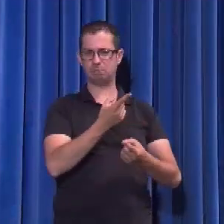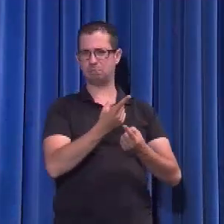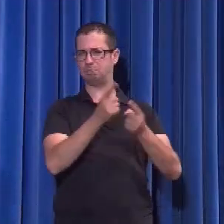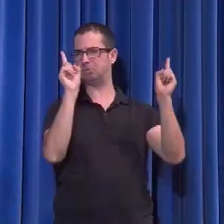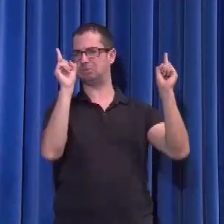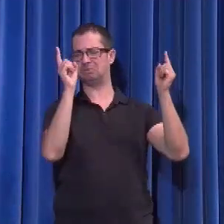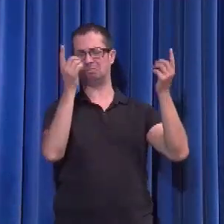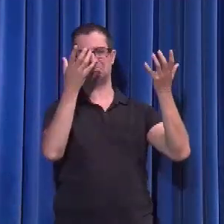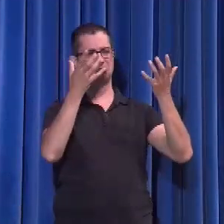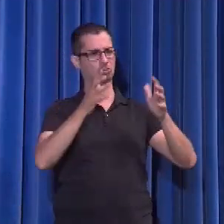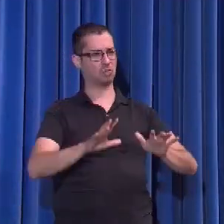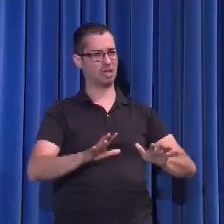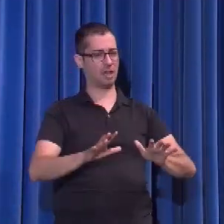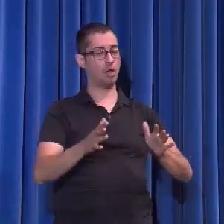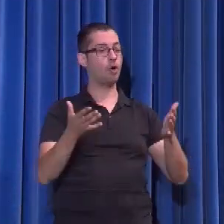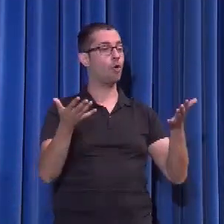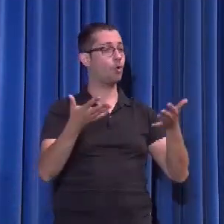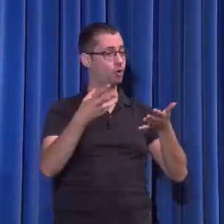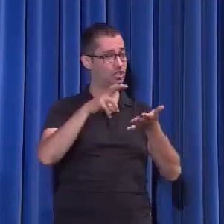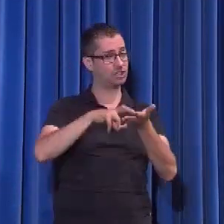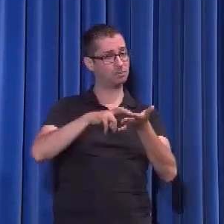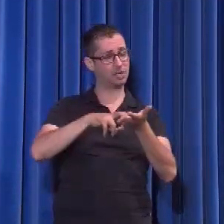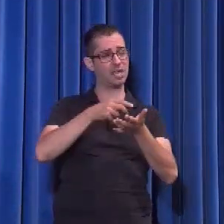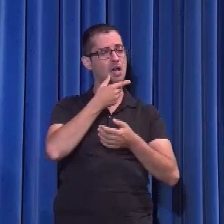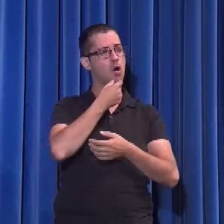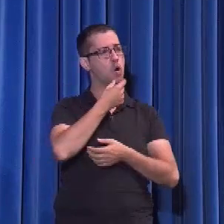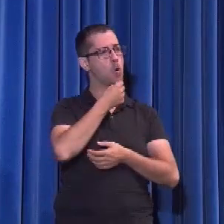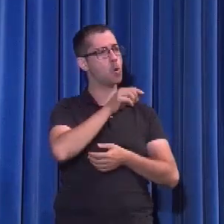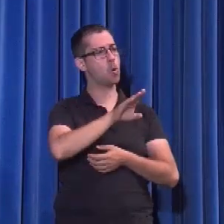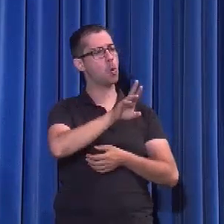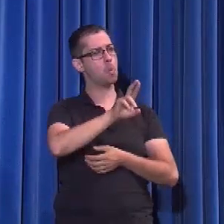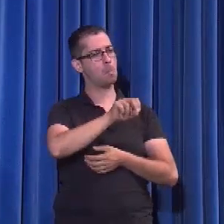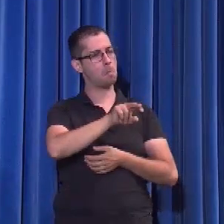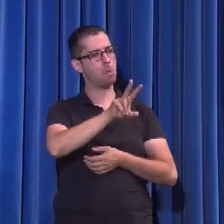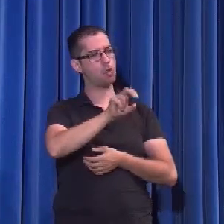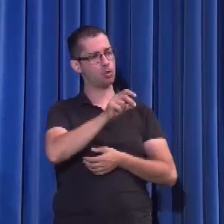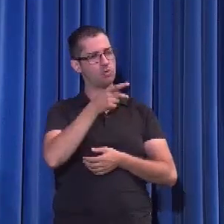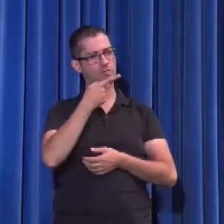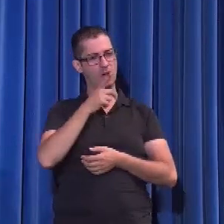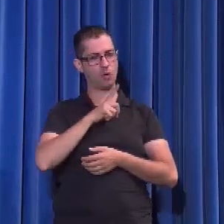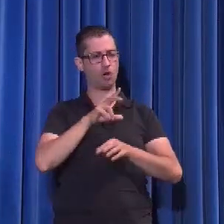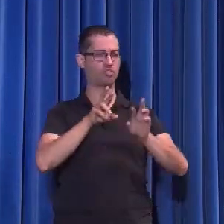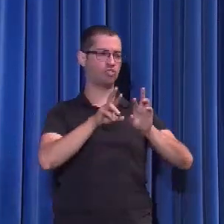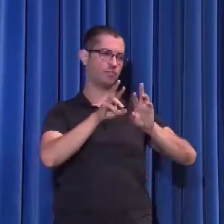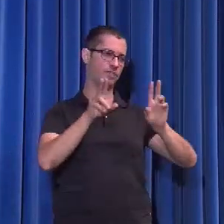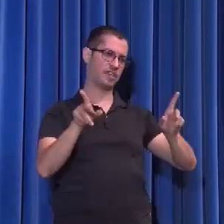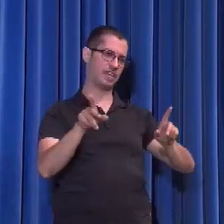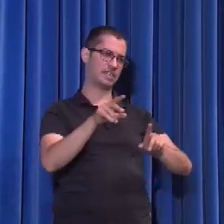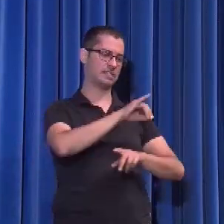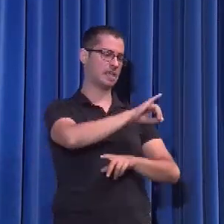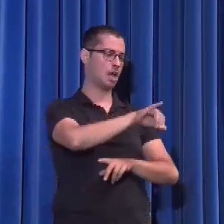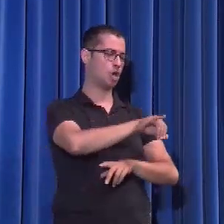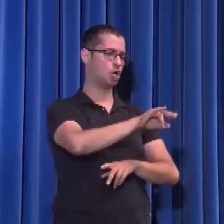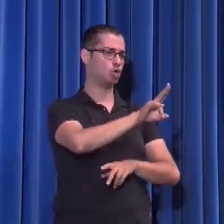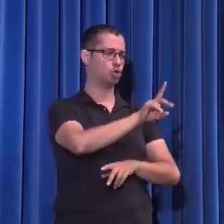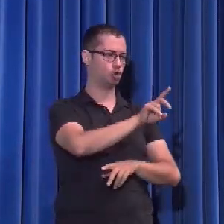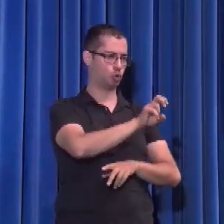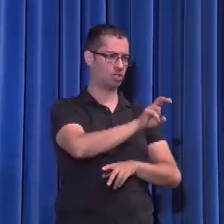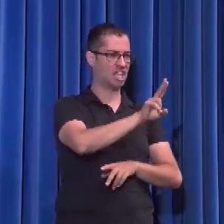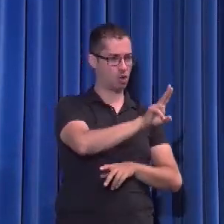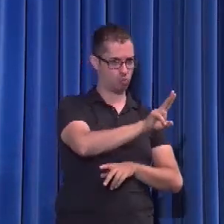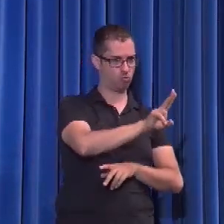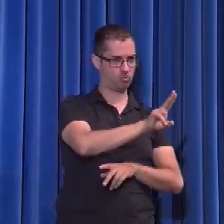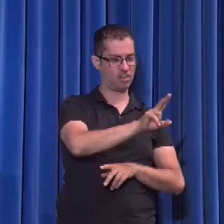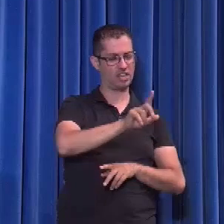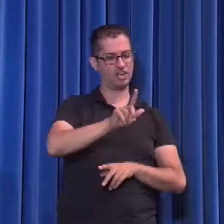manhã, o Bruno disse sobre a diferença do judeu e do gentio. Qual é a vantagem do judeu? Eles que receberam